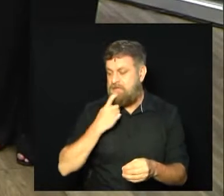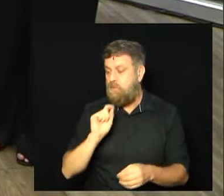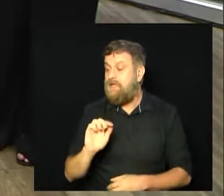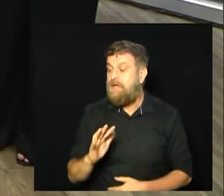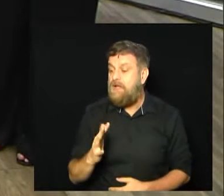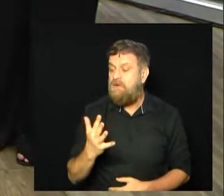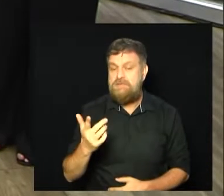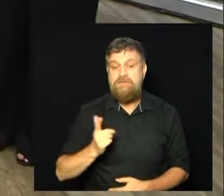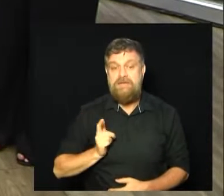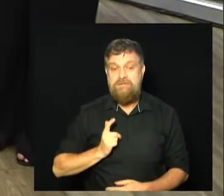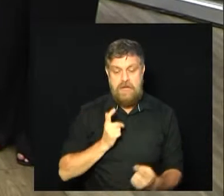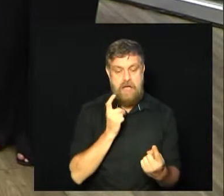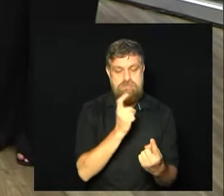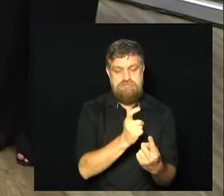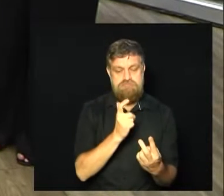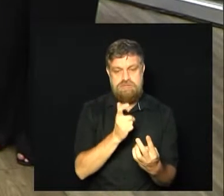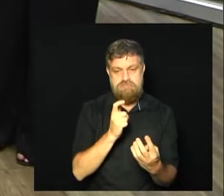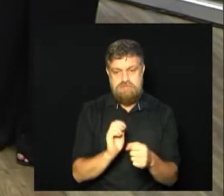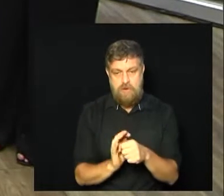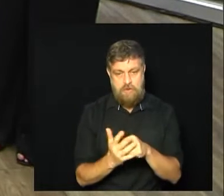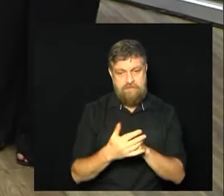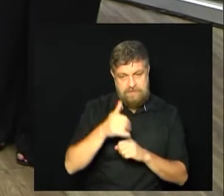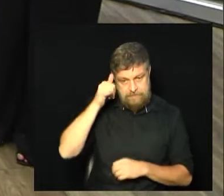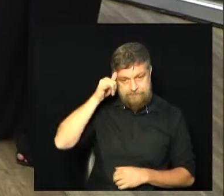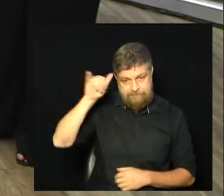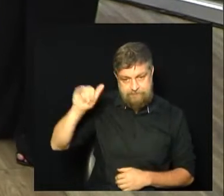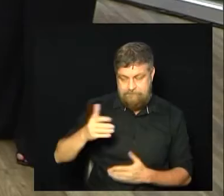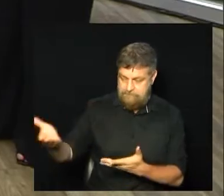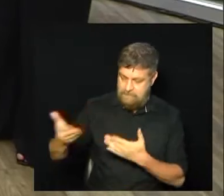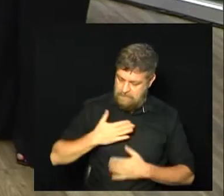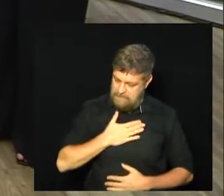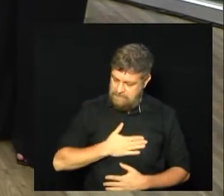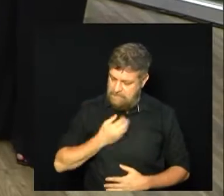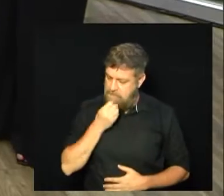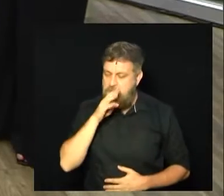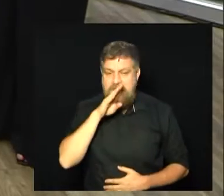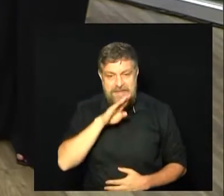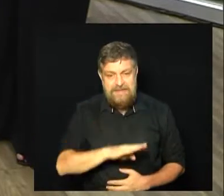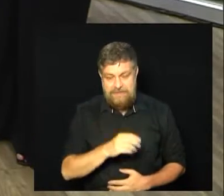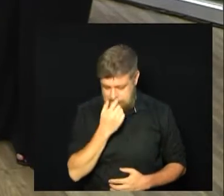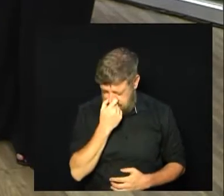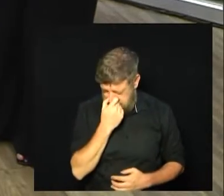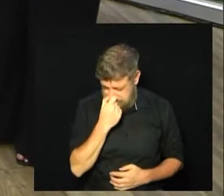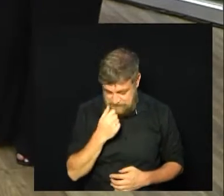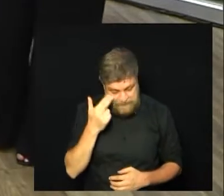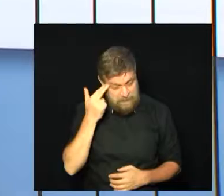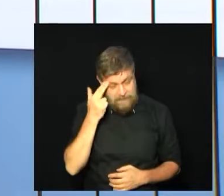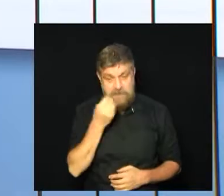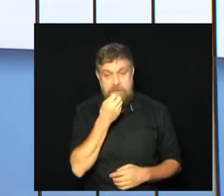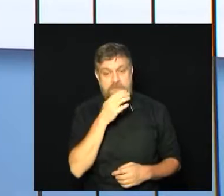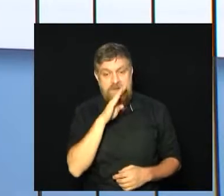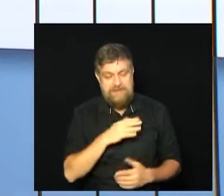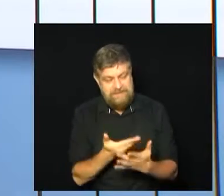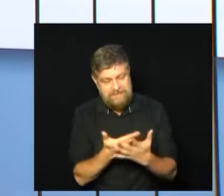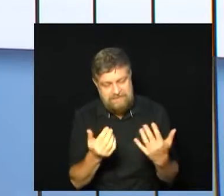sobre vacinação contra a Covid-19. Então, seja bem-vinda e boa tarde, Mirna. Boa tarde, Gabriel. Boa tarde a você aí